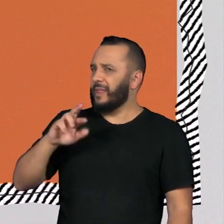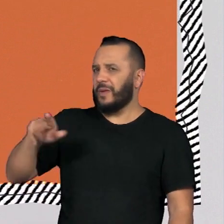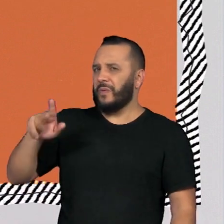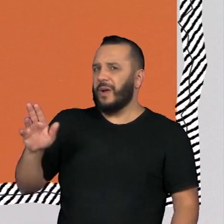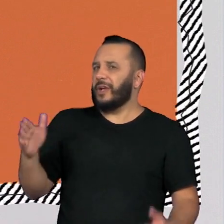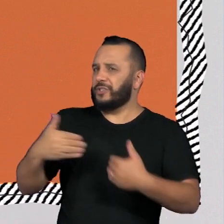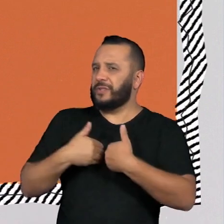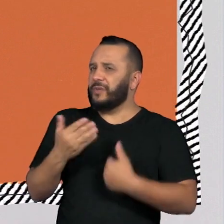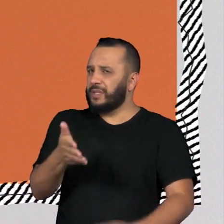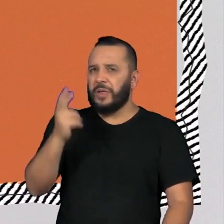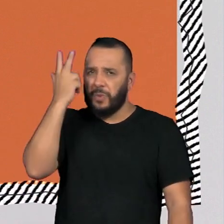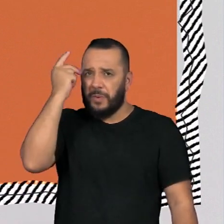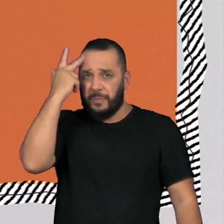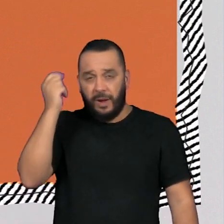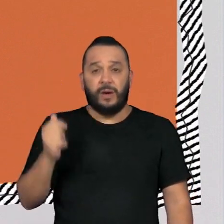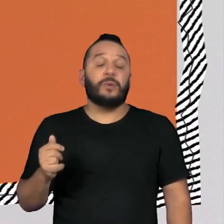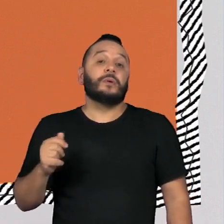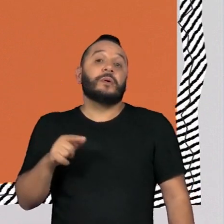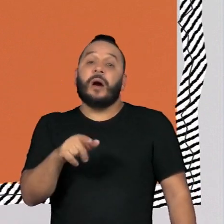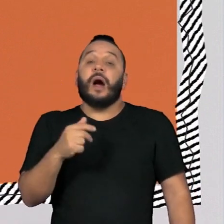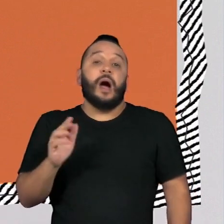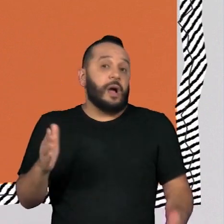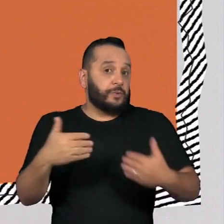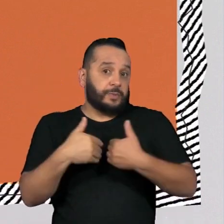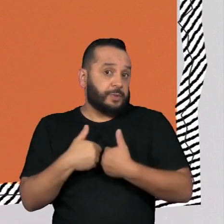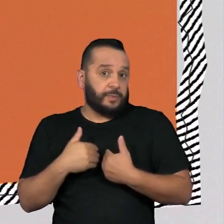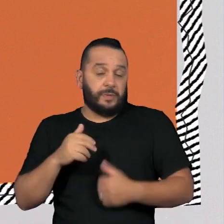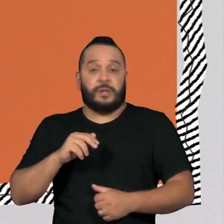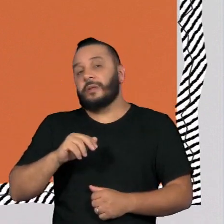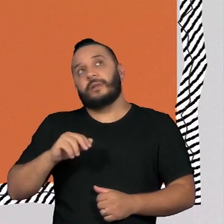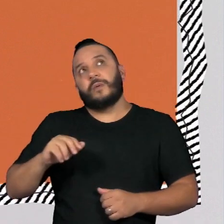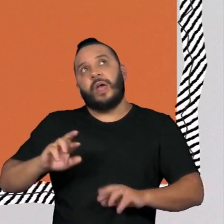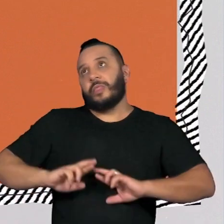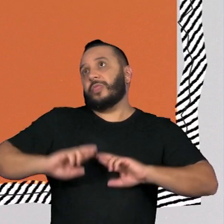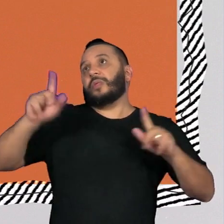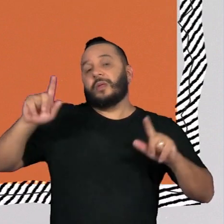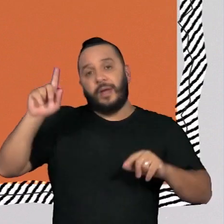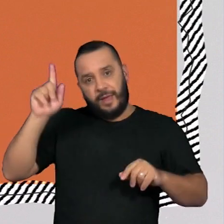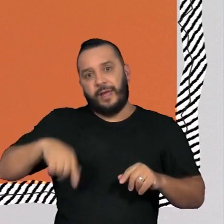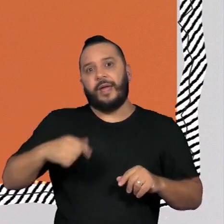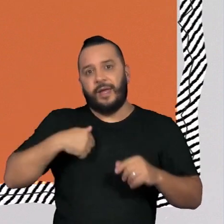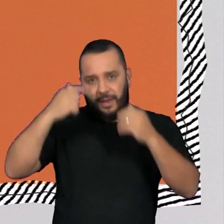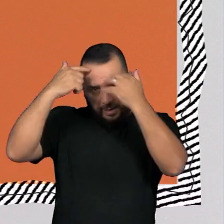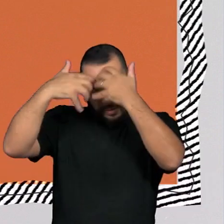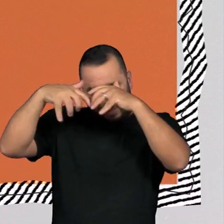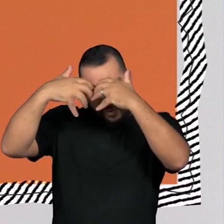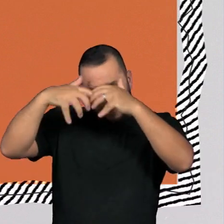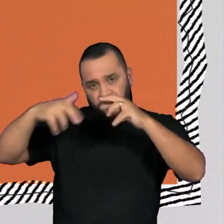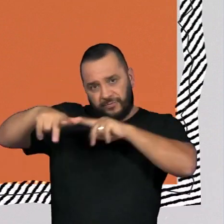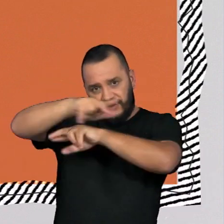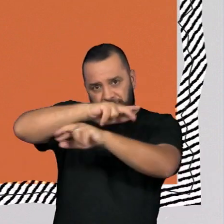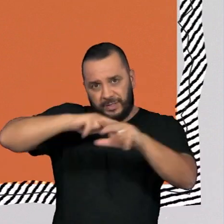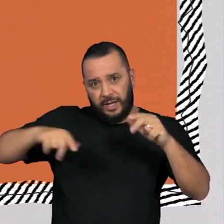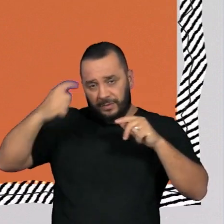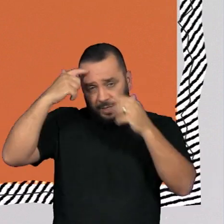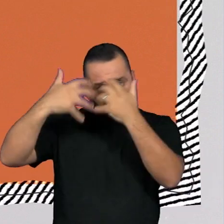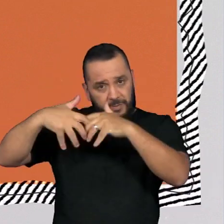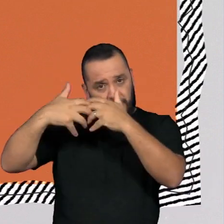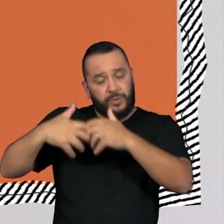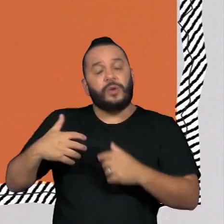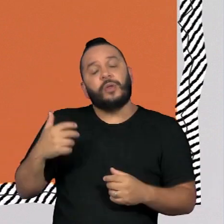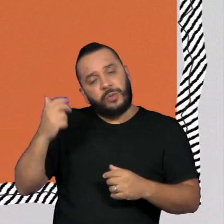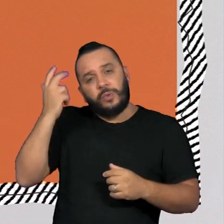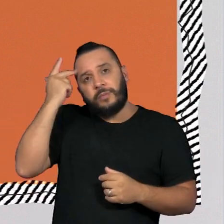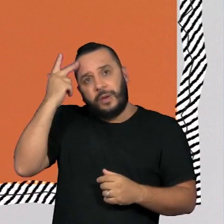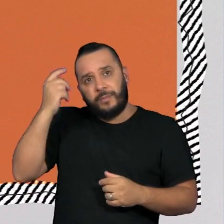é normal. Bom, o autismo não é uma anormalidade, e sim uma neurodiversidade. O meu cérebro funciona normalmente, só que de um